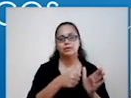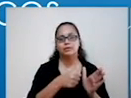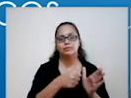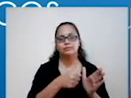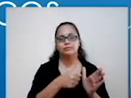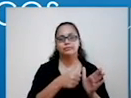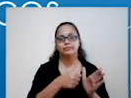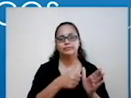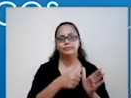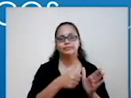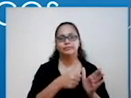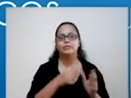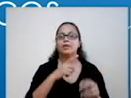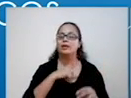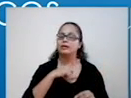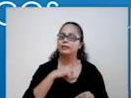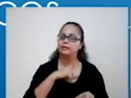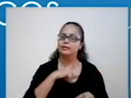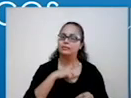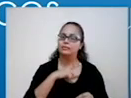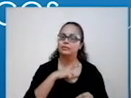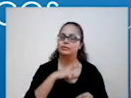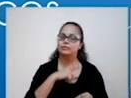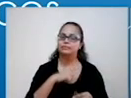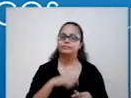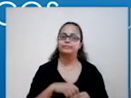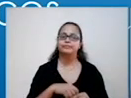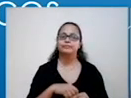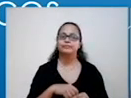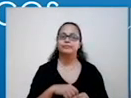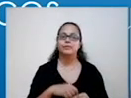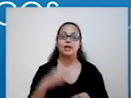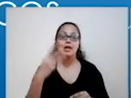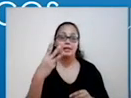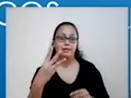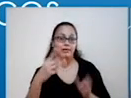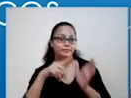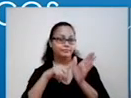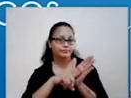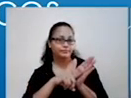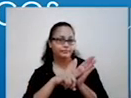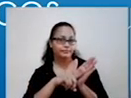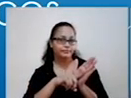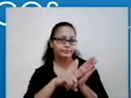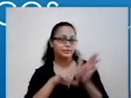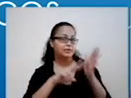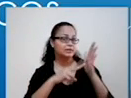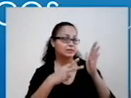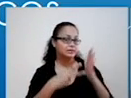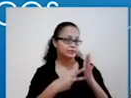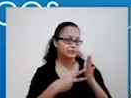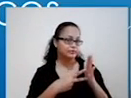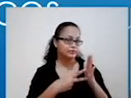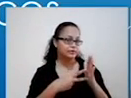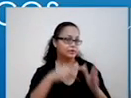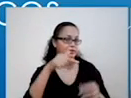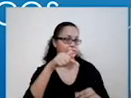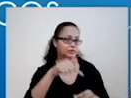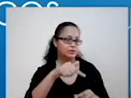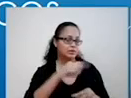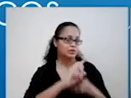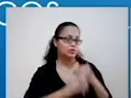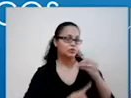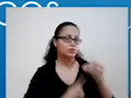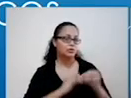nitrogênio, nós temos aqui o 3, uma carga negativa. Então, significa que eu tenho o 7, que é o número